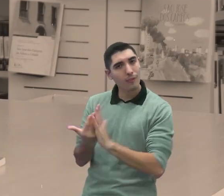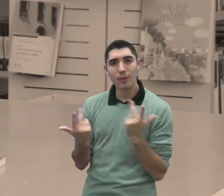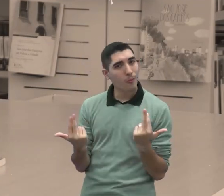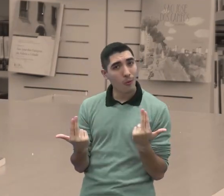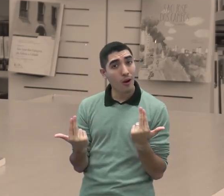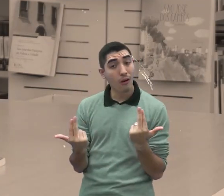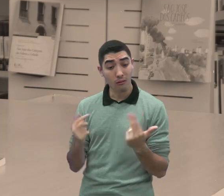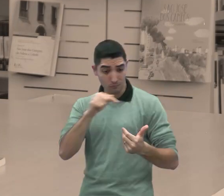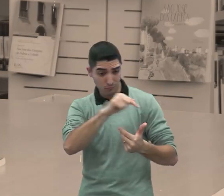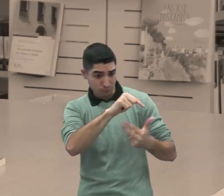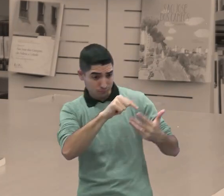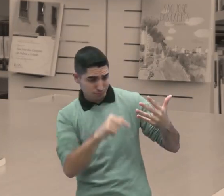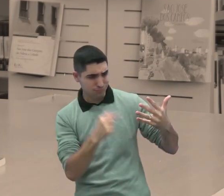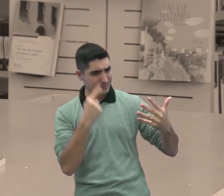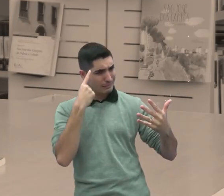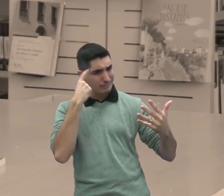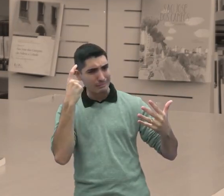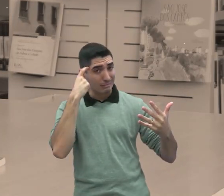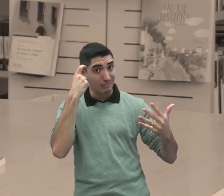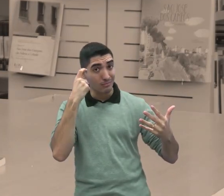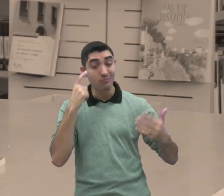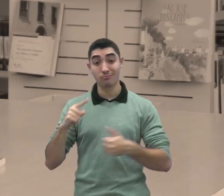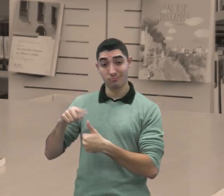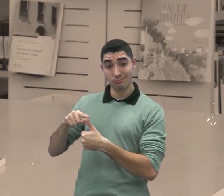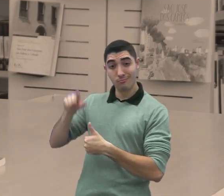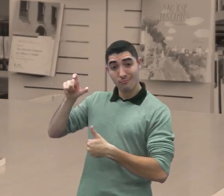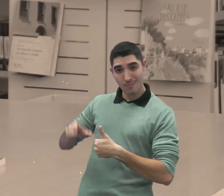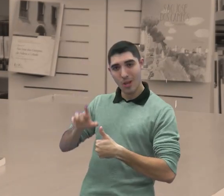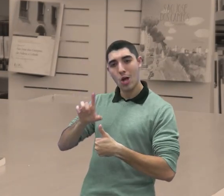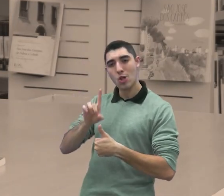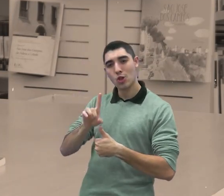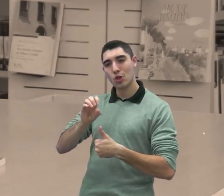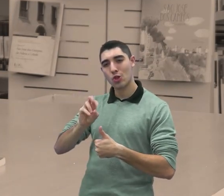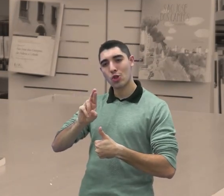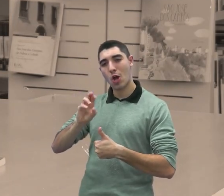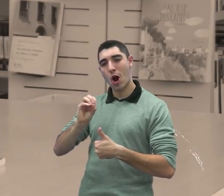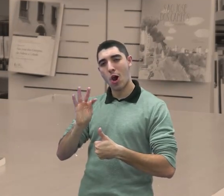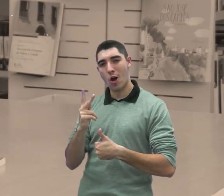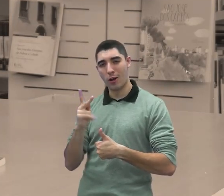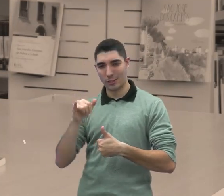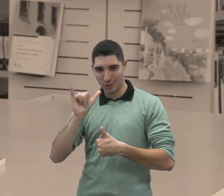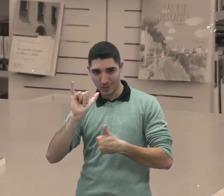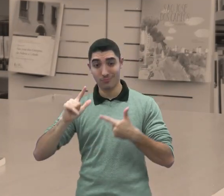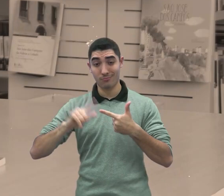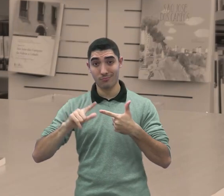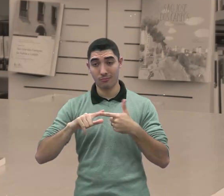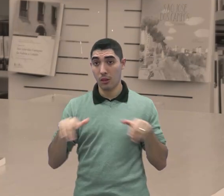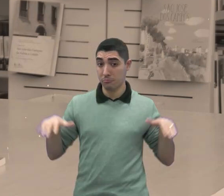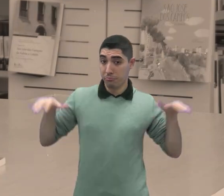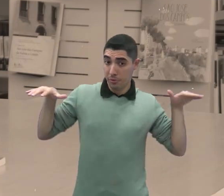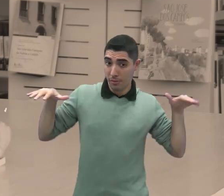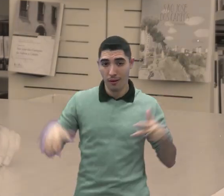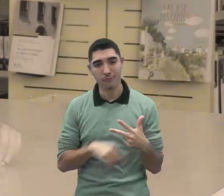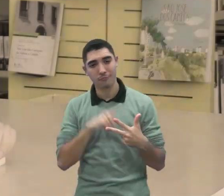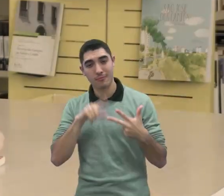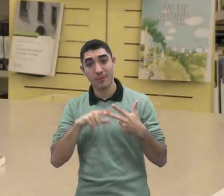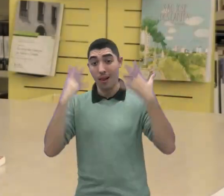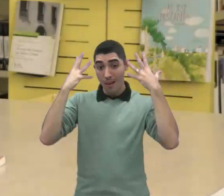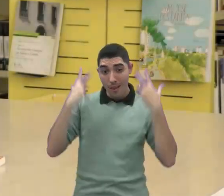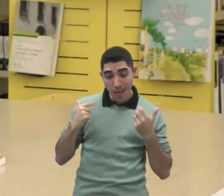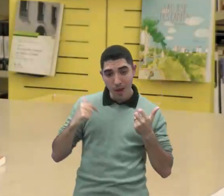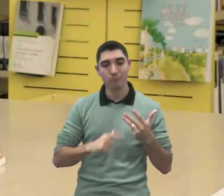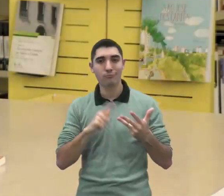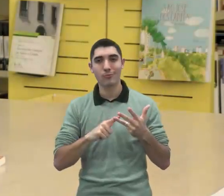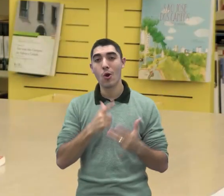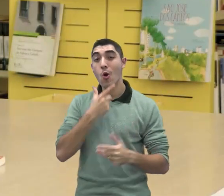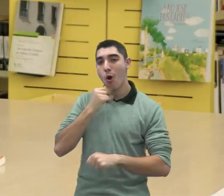Esses mesmos questionamentos são feitos por Dorothy, o Espantalho, o Homem de Lata e o Leão em O